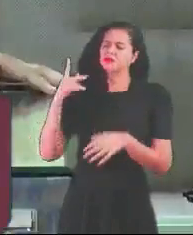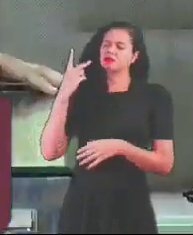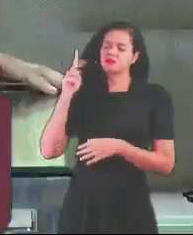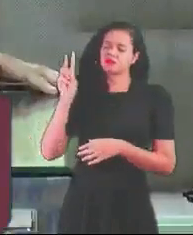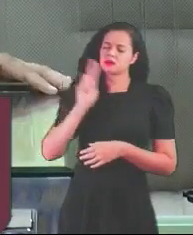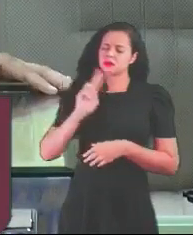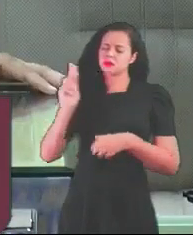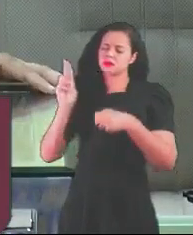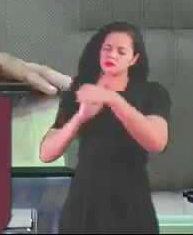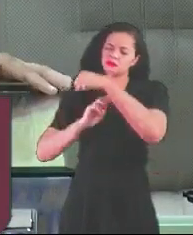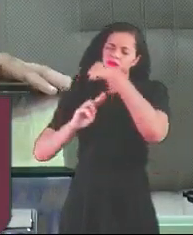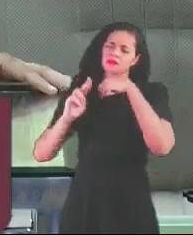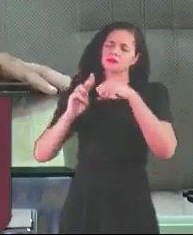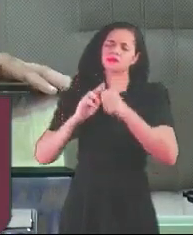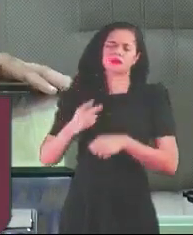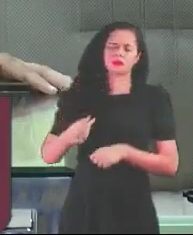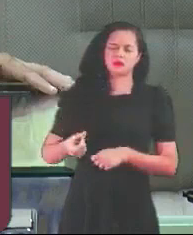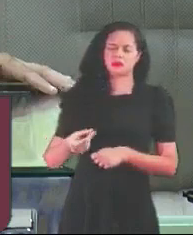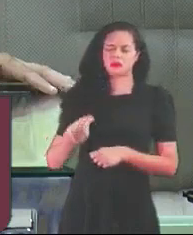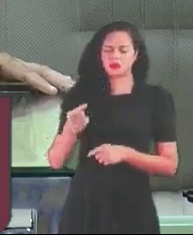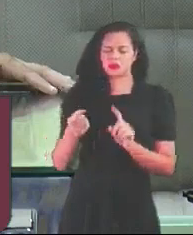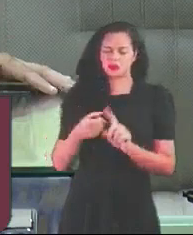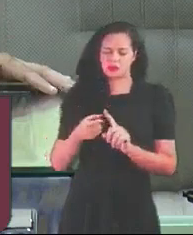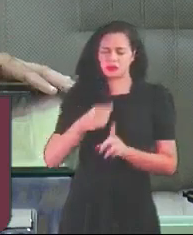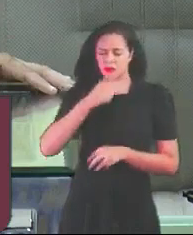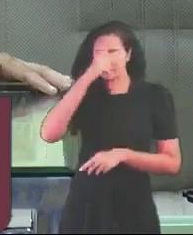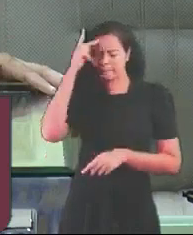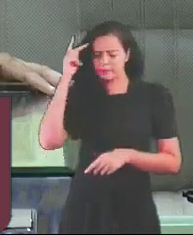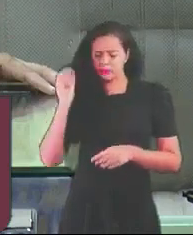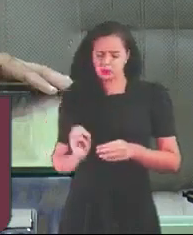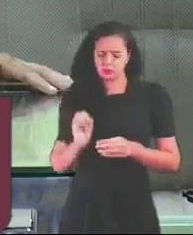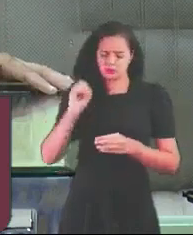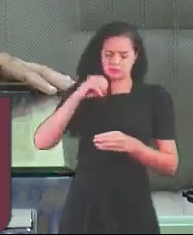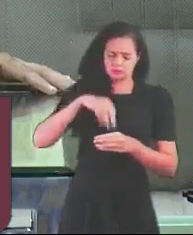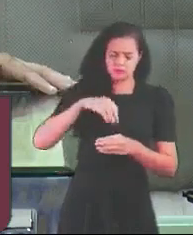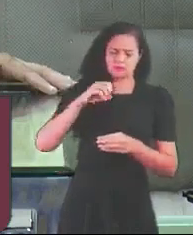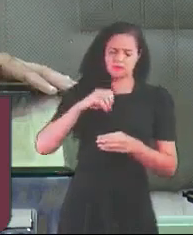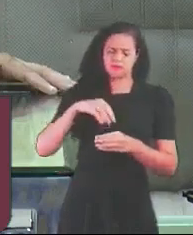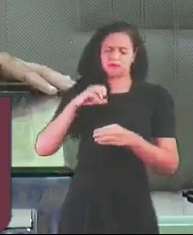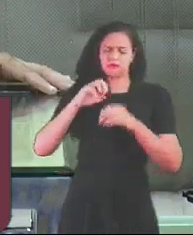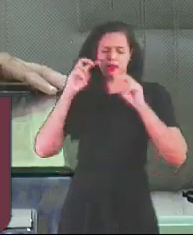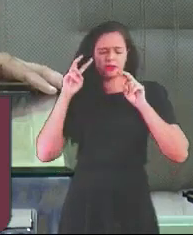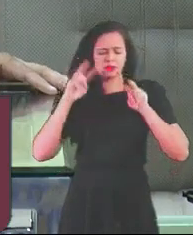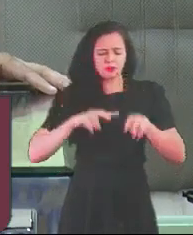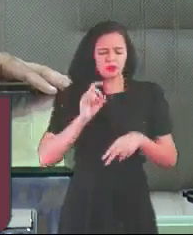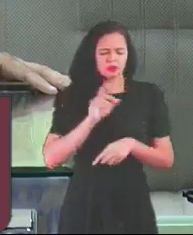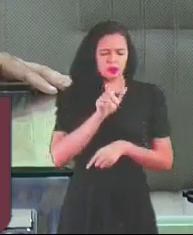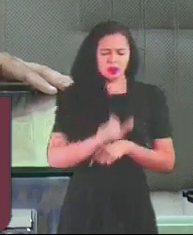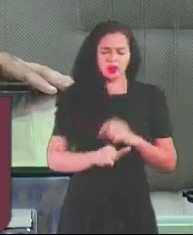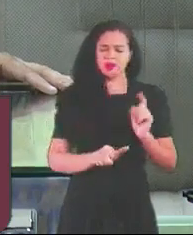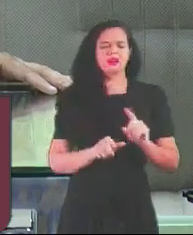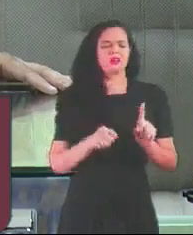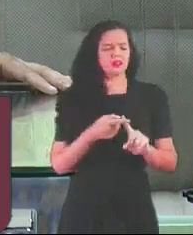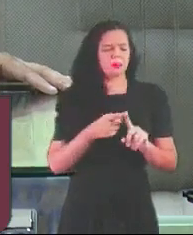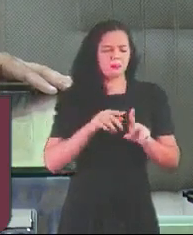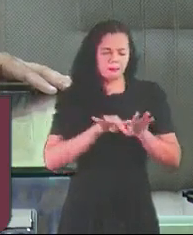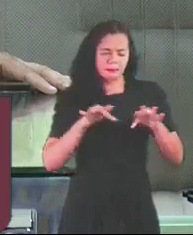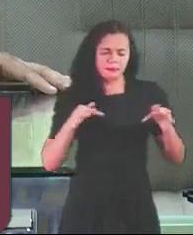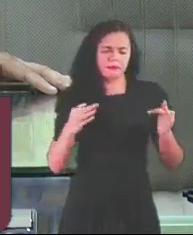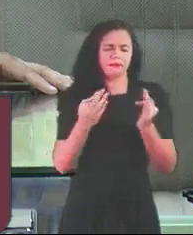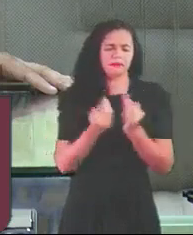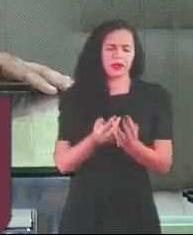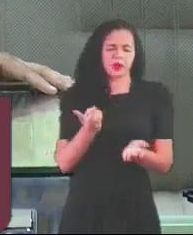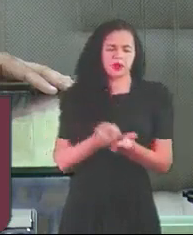nome. E aqueles que vão contribuir, Senhor, contemple não somente a eles, mas a toda a família, Senhor, para que